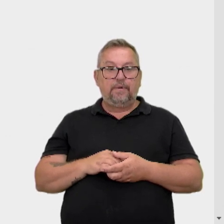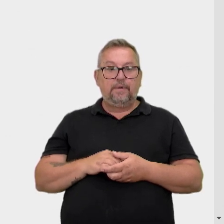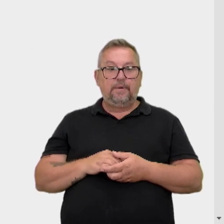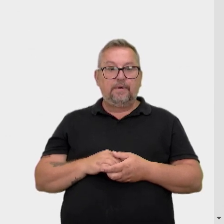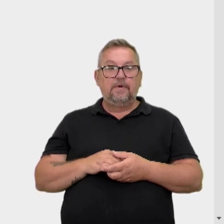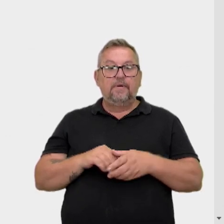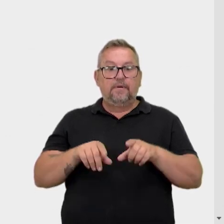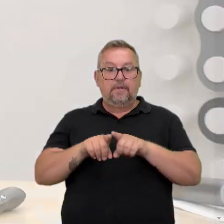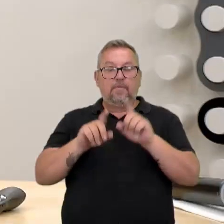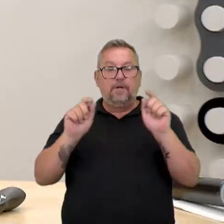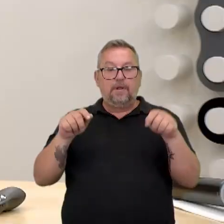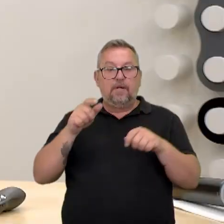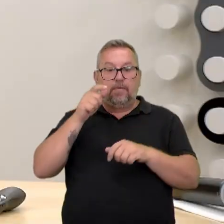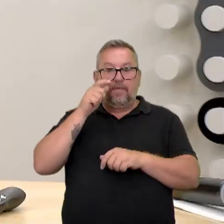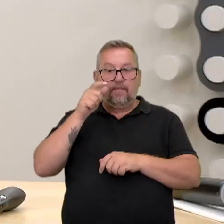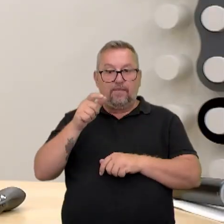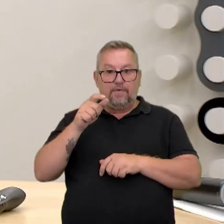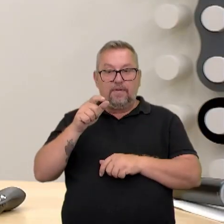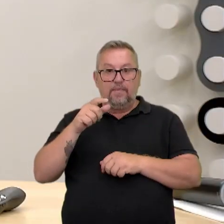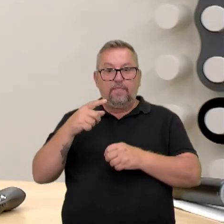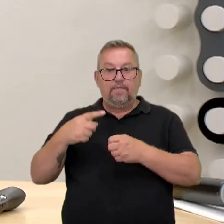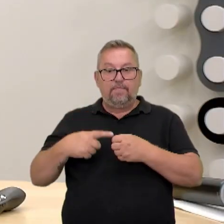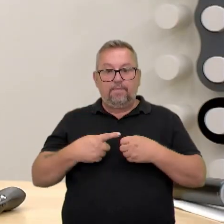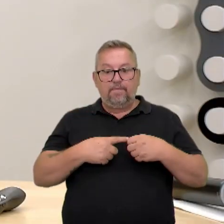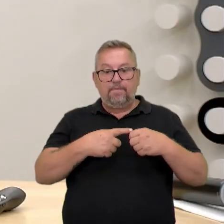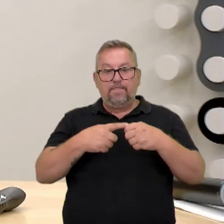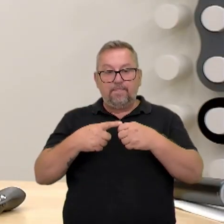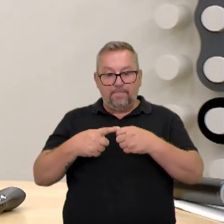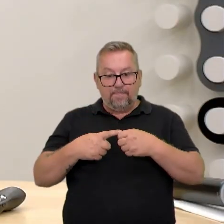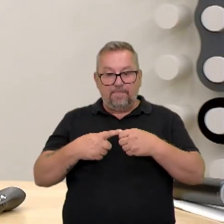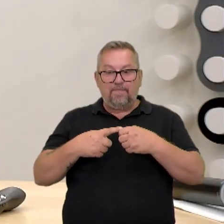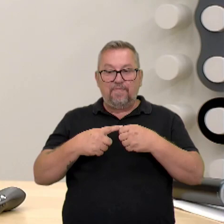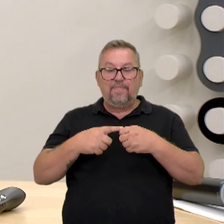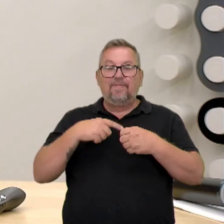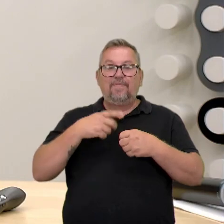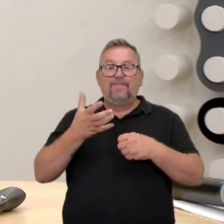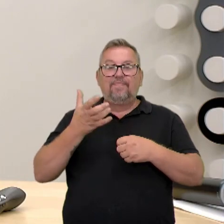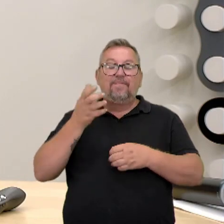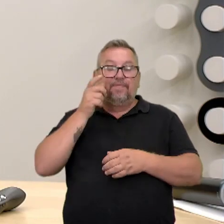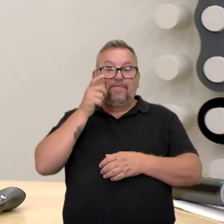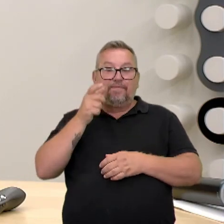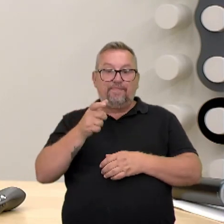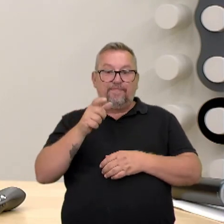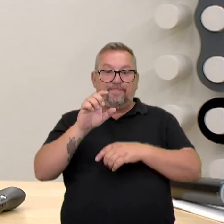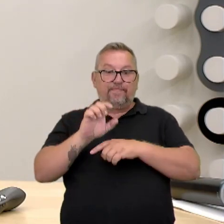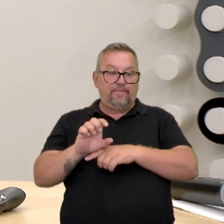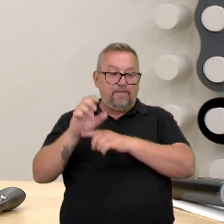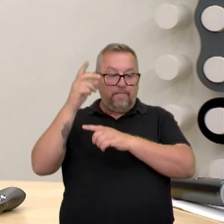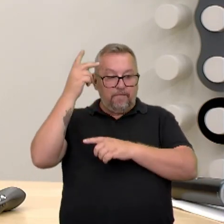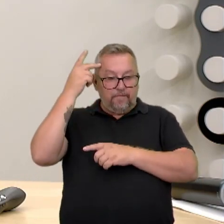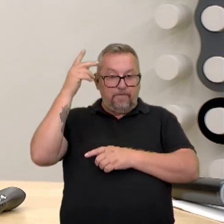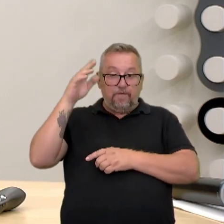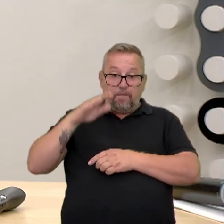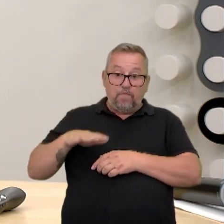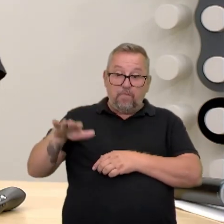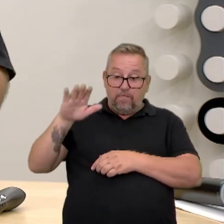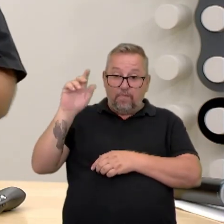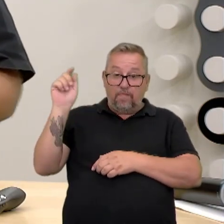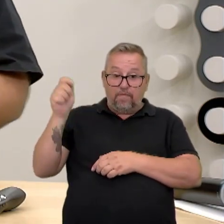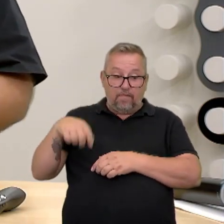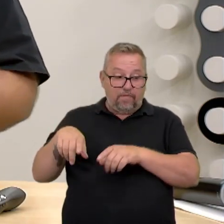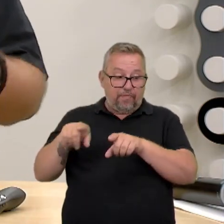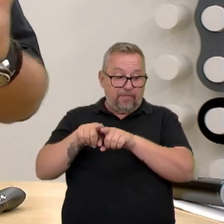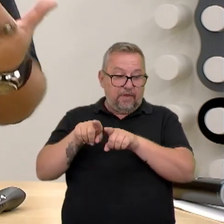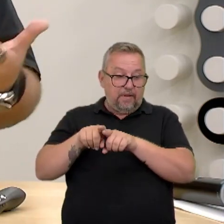dá para ver pelos municípios, né? Então para quem quiser ver o estado de São Paulo pode ver, né,